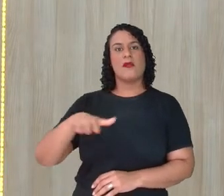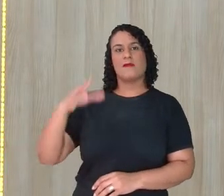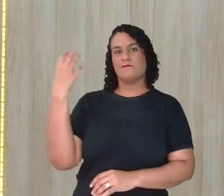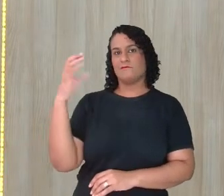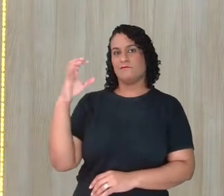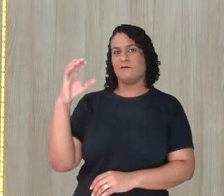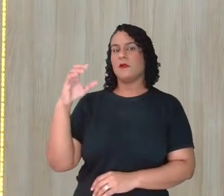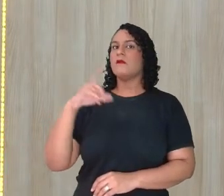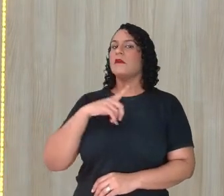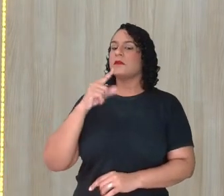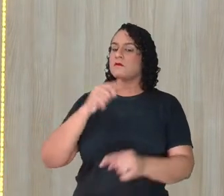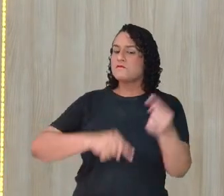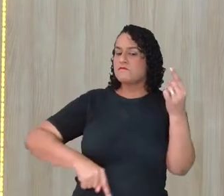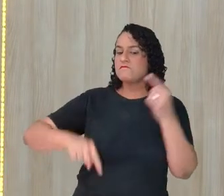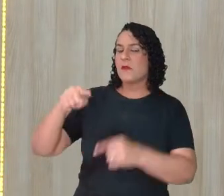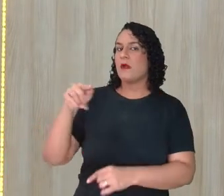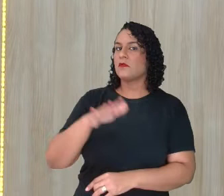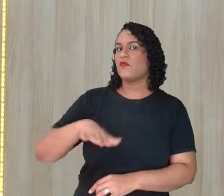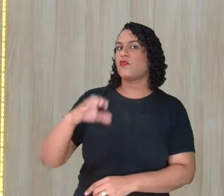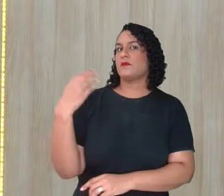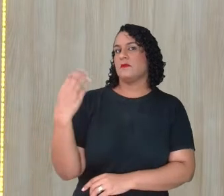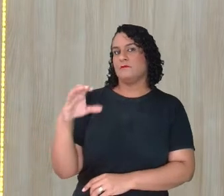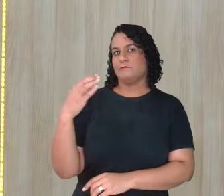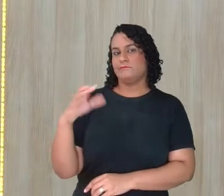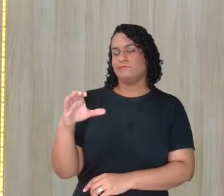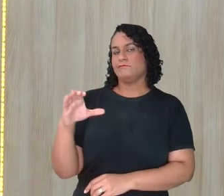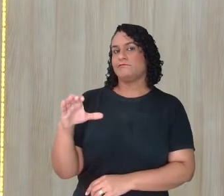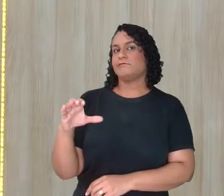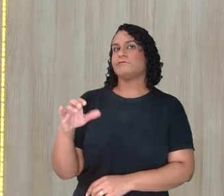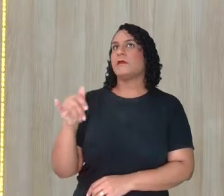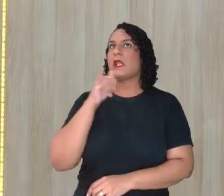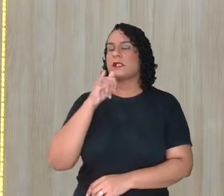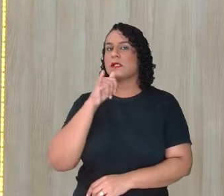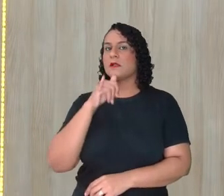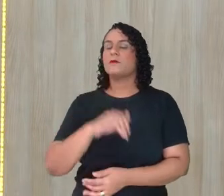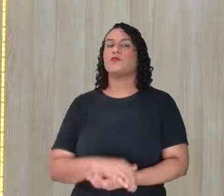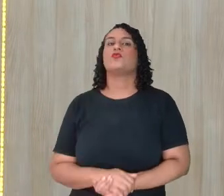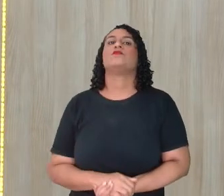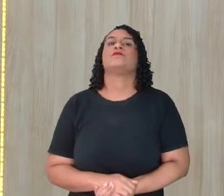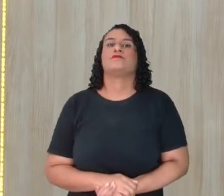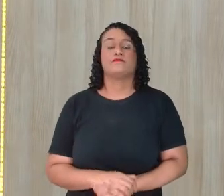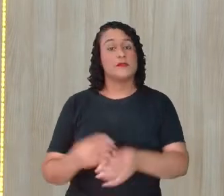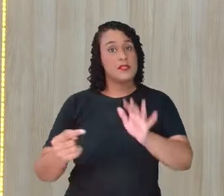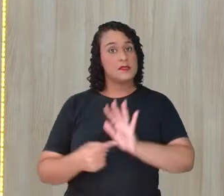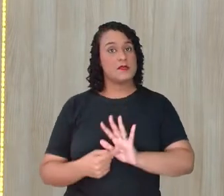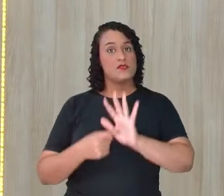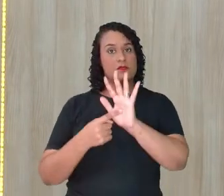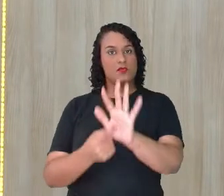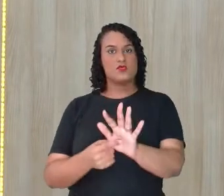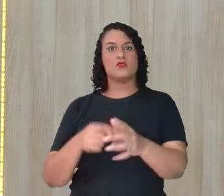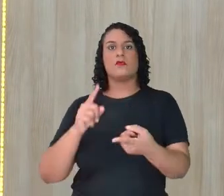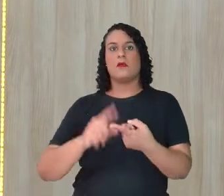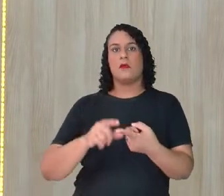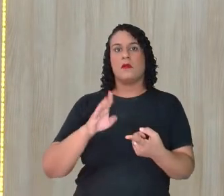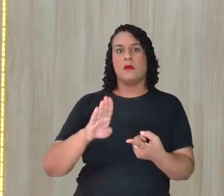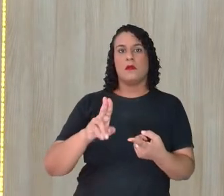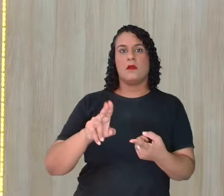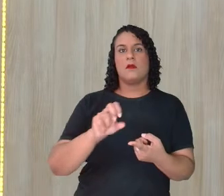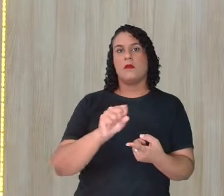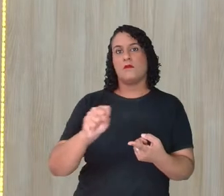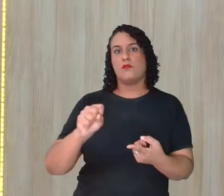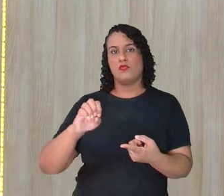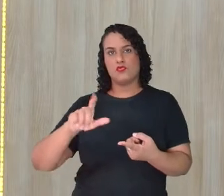ter avanços no campo da ciência, dentre eles, esses que nós colocamos, né? Bússola,